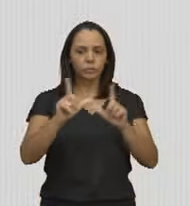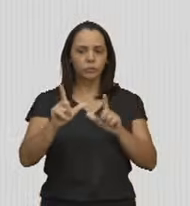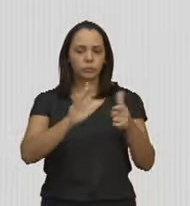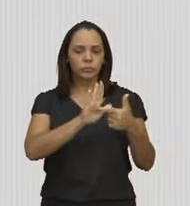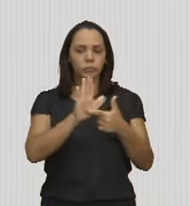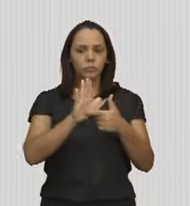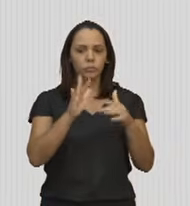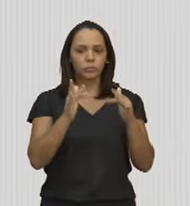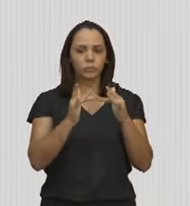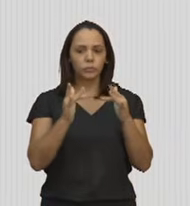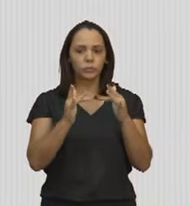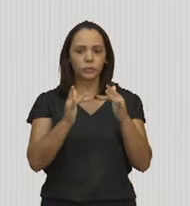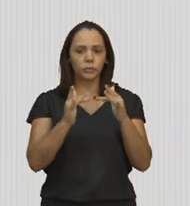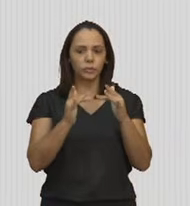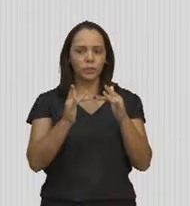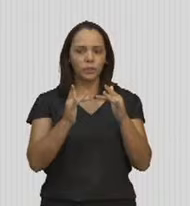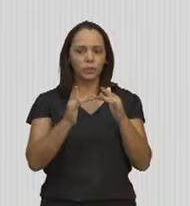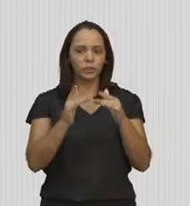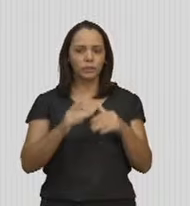mostra